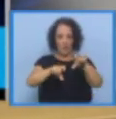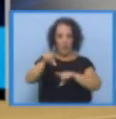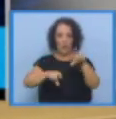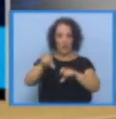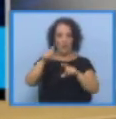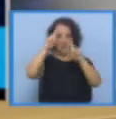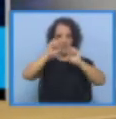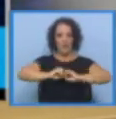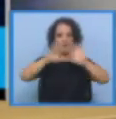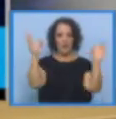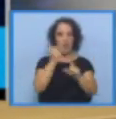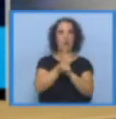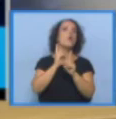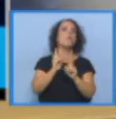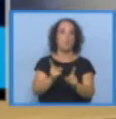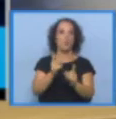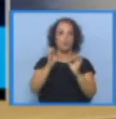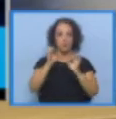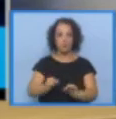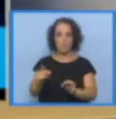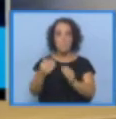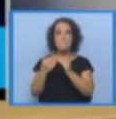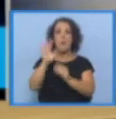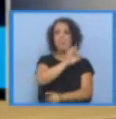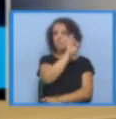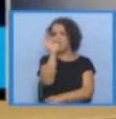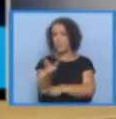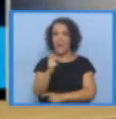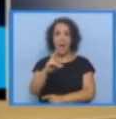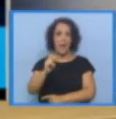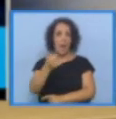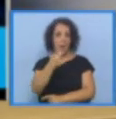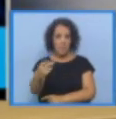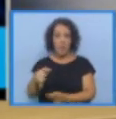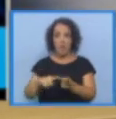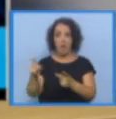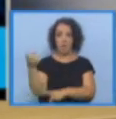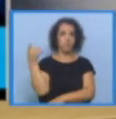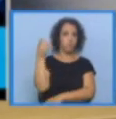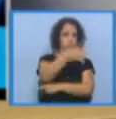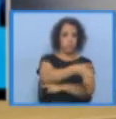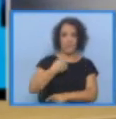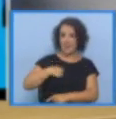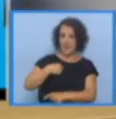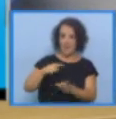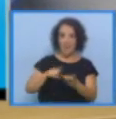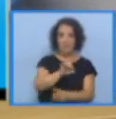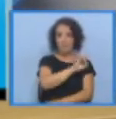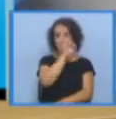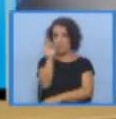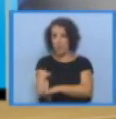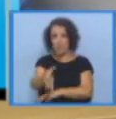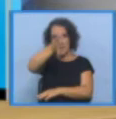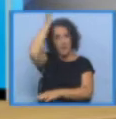sugestivo, porque é acima das reservas da Arábia Saudita, acima das reservas do Canadá, acima das reservas do Irão e do Iraque.